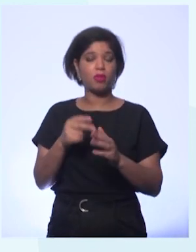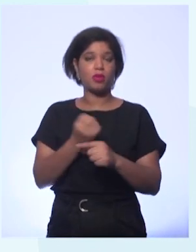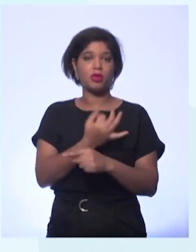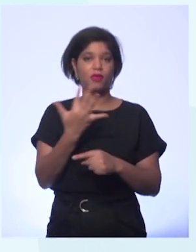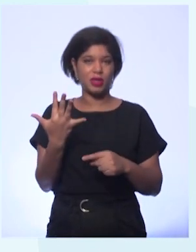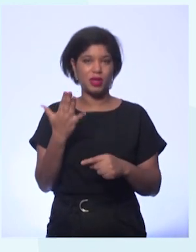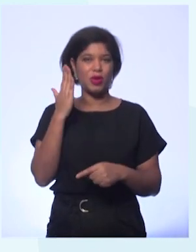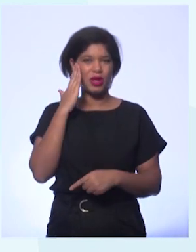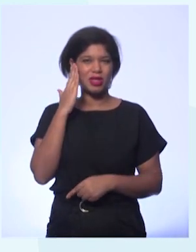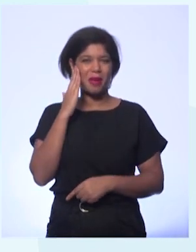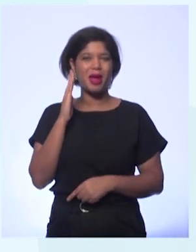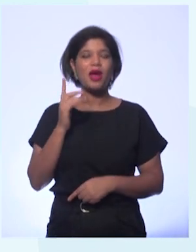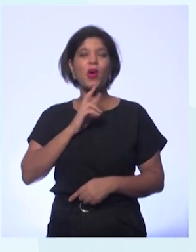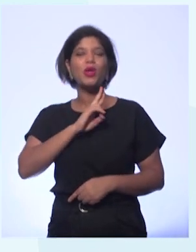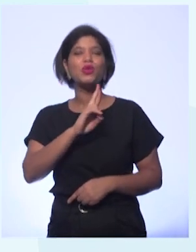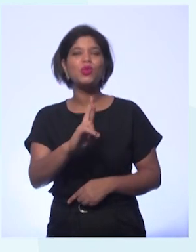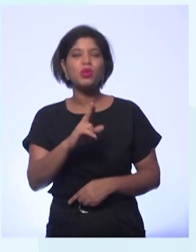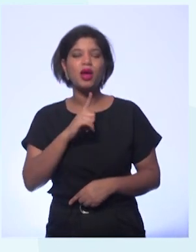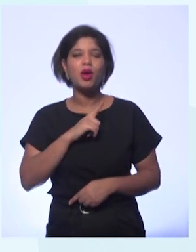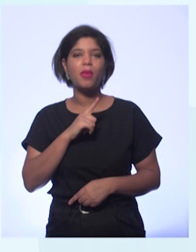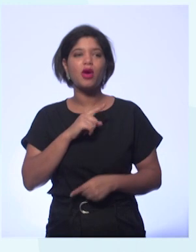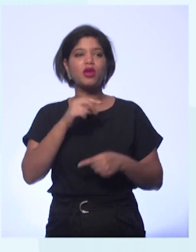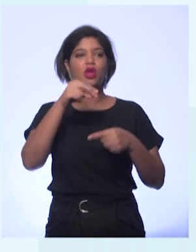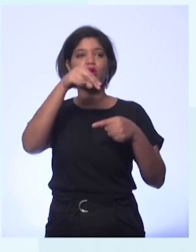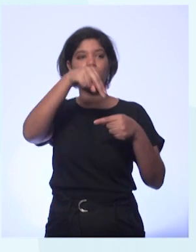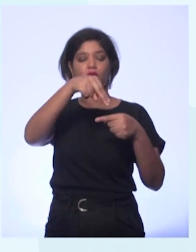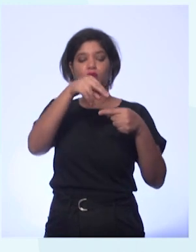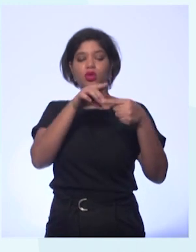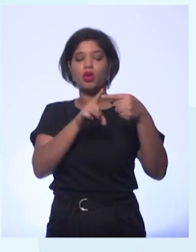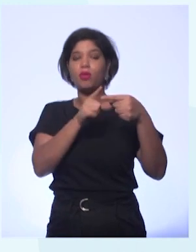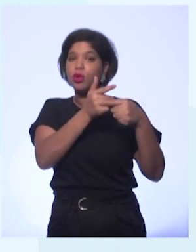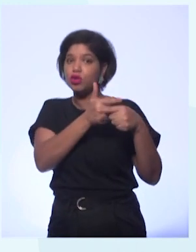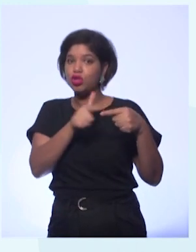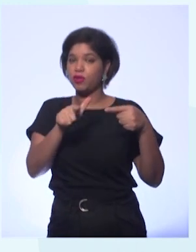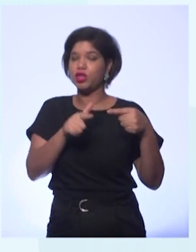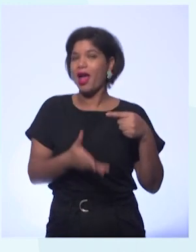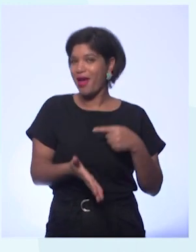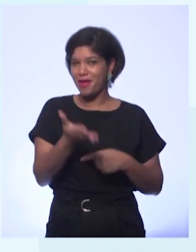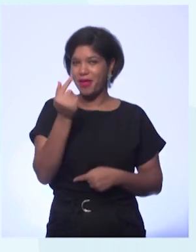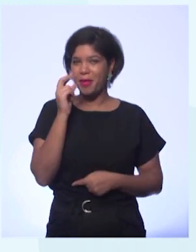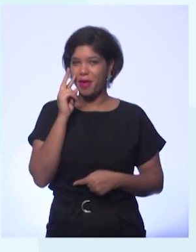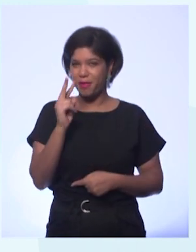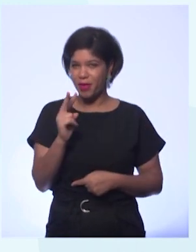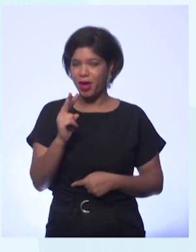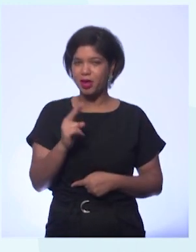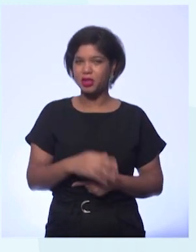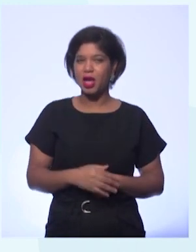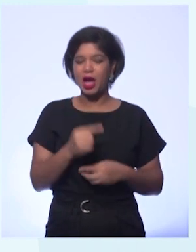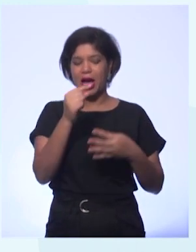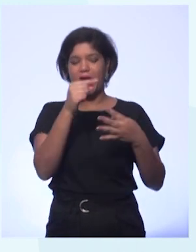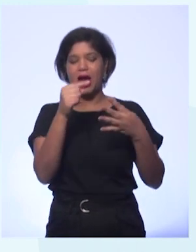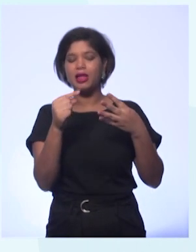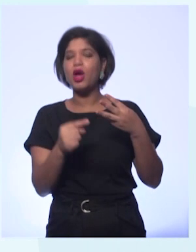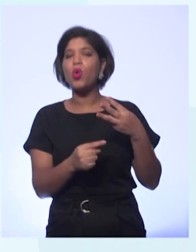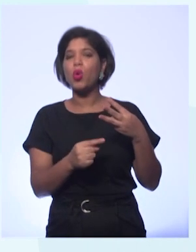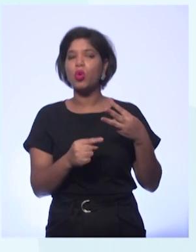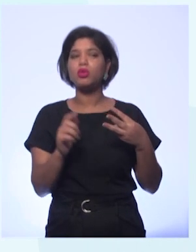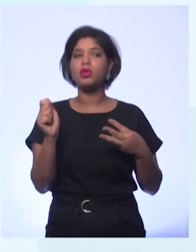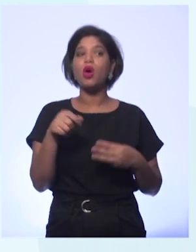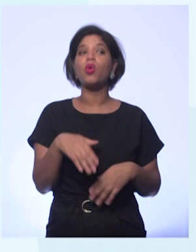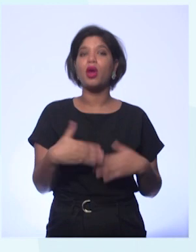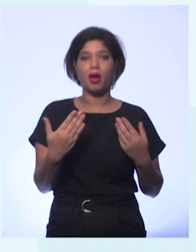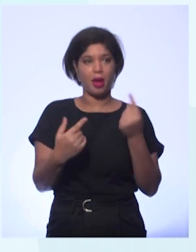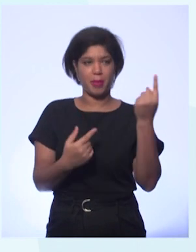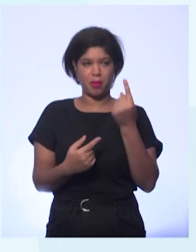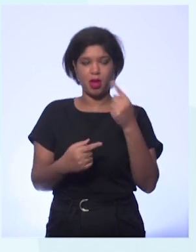de quando a gente divide o numerador pelo denominador. Vamos para cada uma dessas classificações, aparente, própria, imprópria? Vamos? Então,